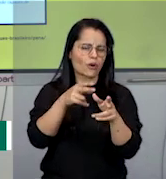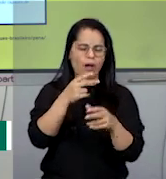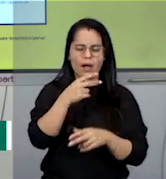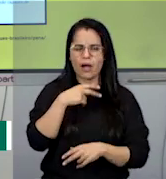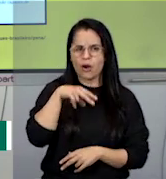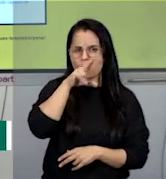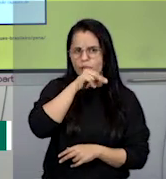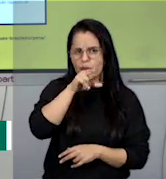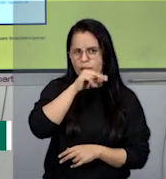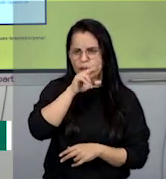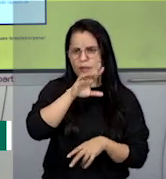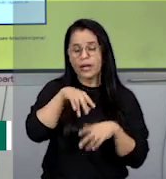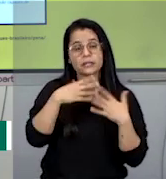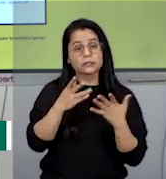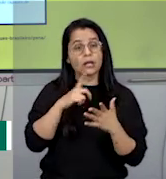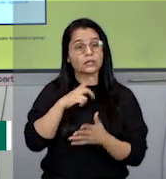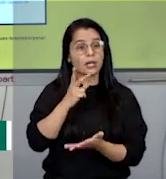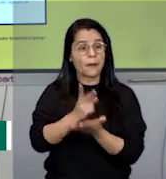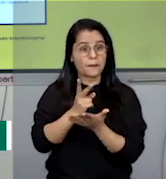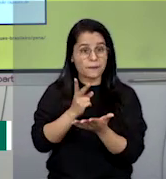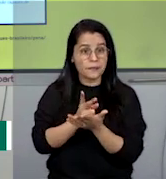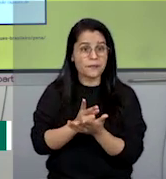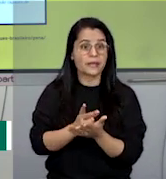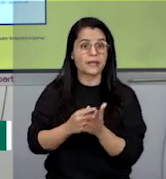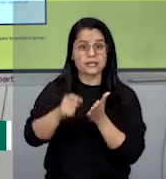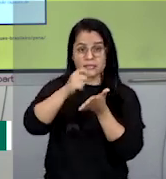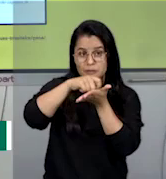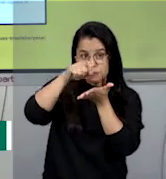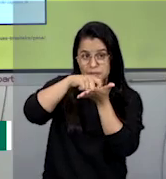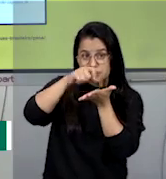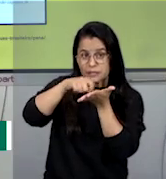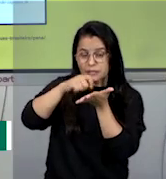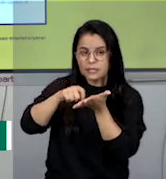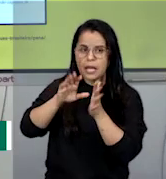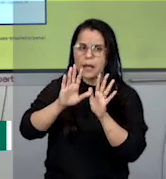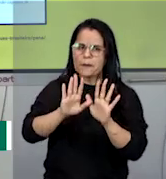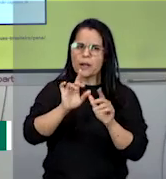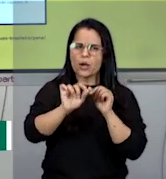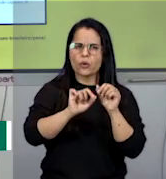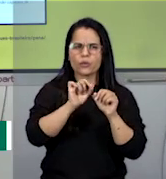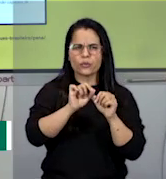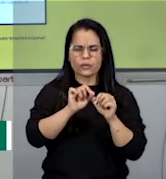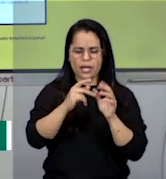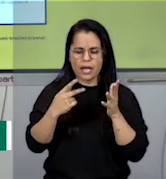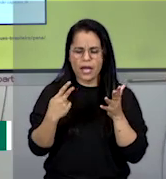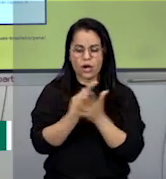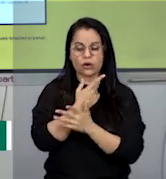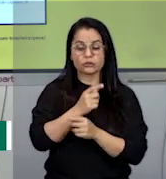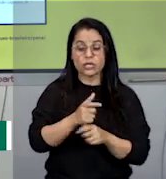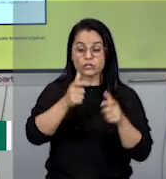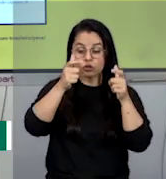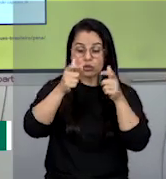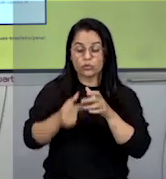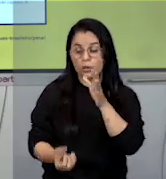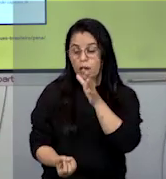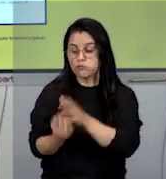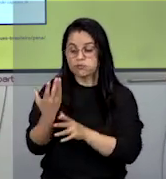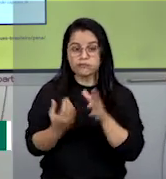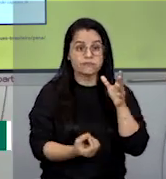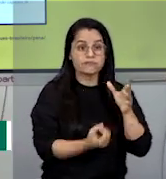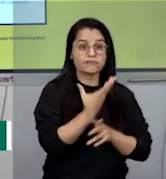elas acabam tendo a mesma grafia. Mas acontece que a etimologia, a